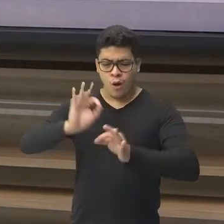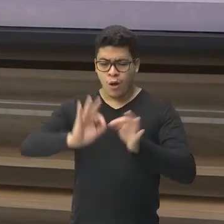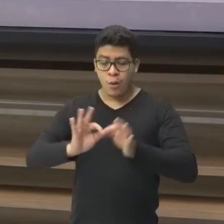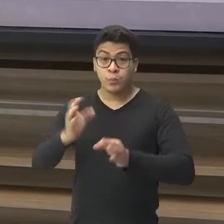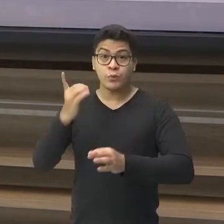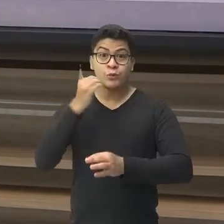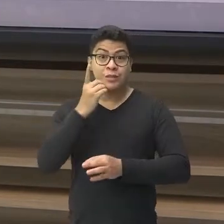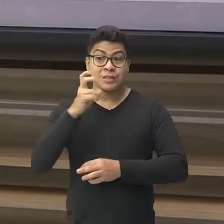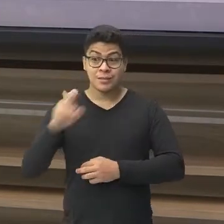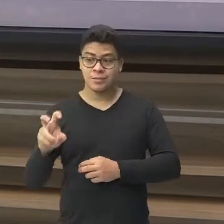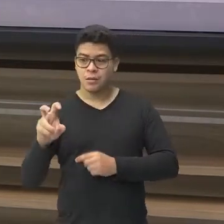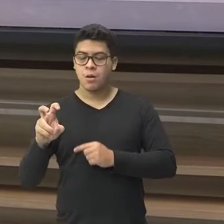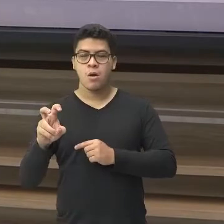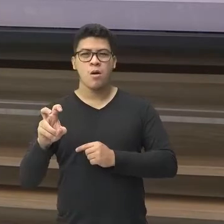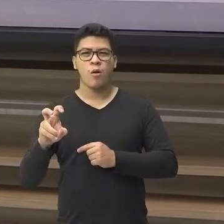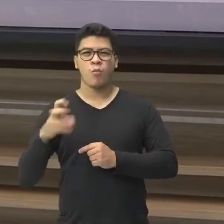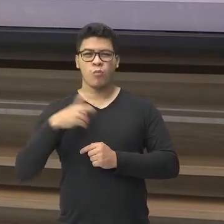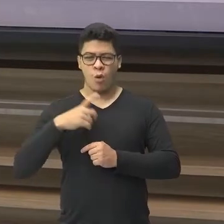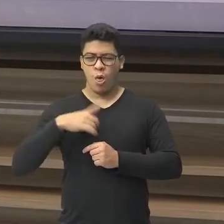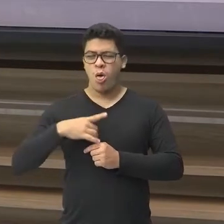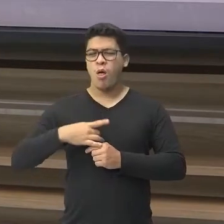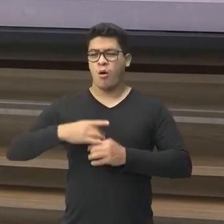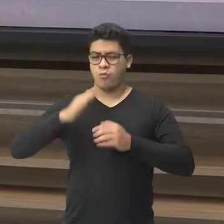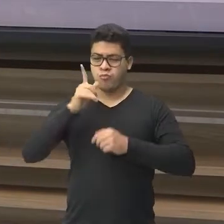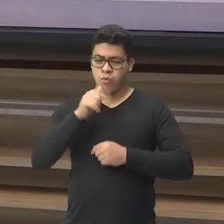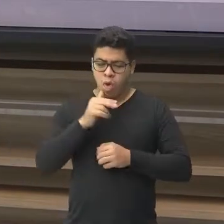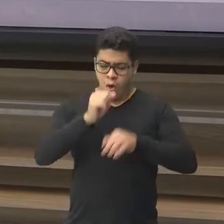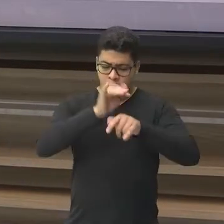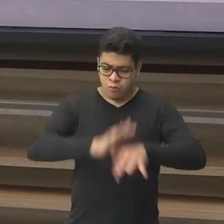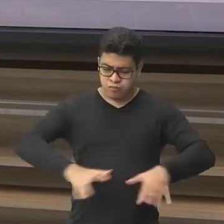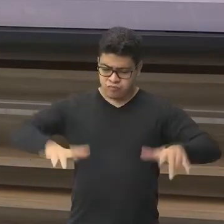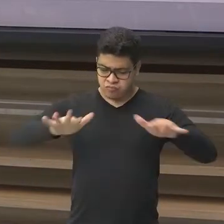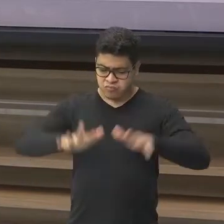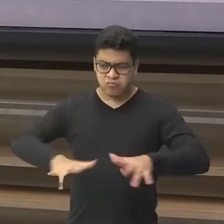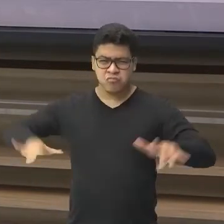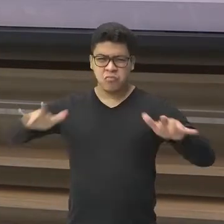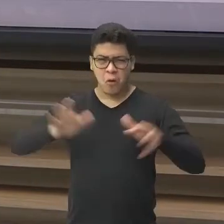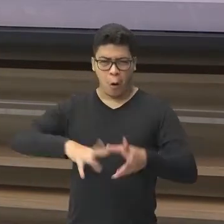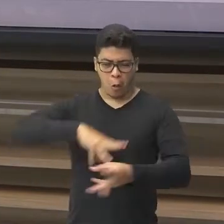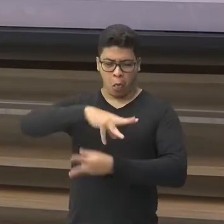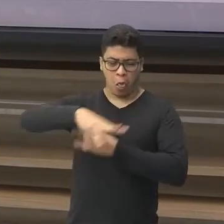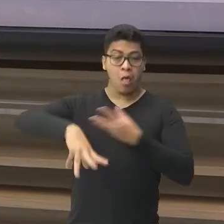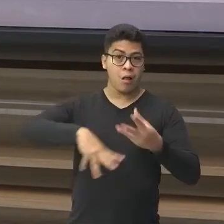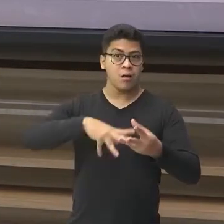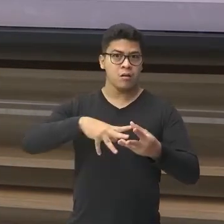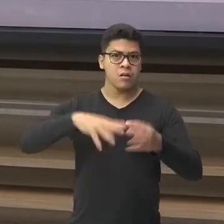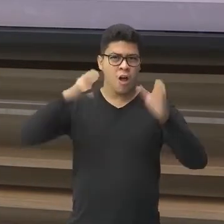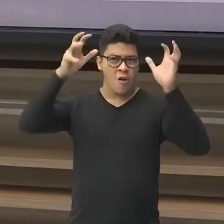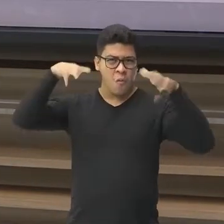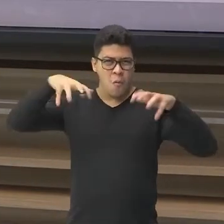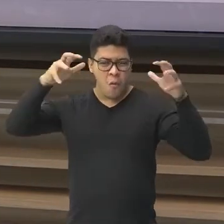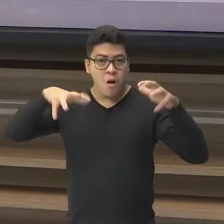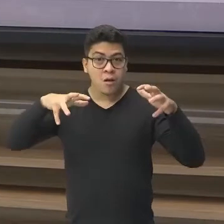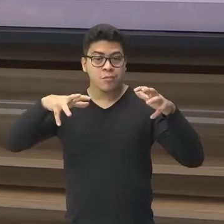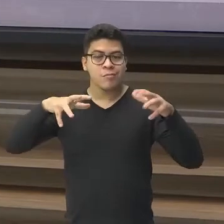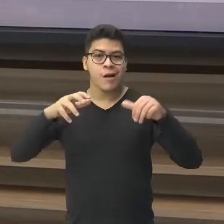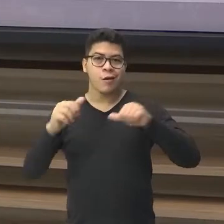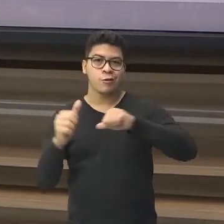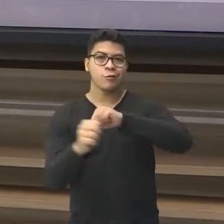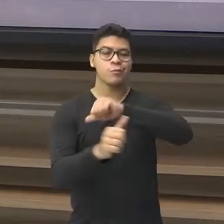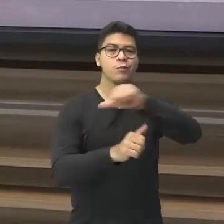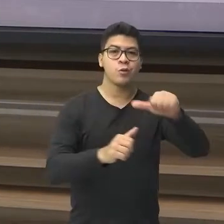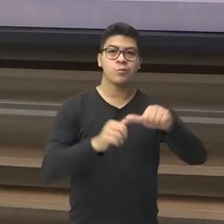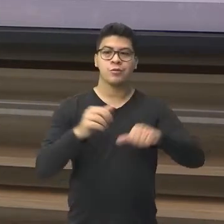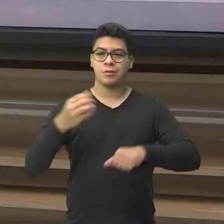uma tempestade, o mar ficou revolto, eles tiveram que adiar para o dia 6 de junho. O fato